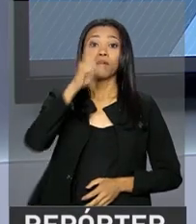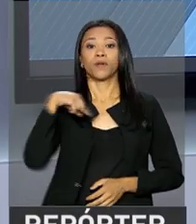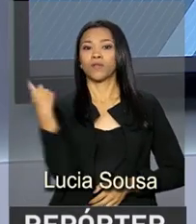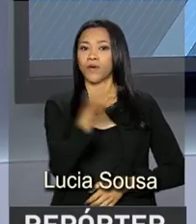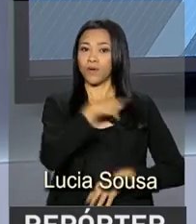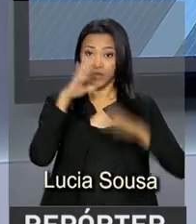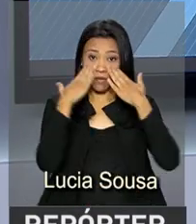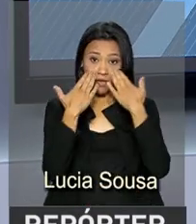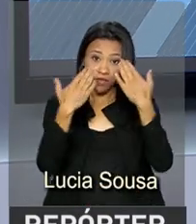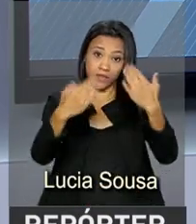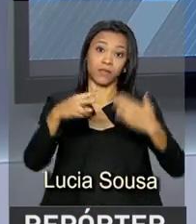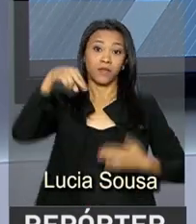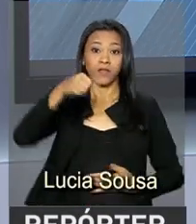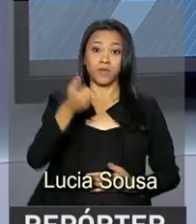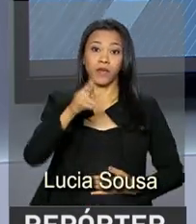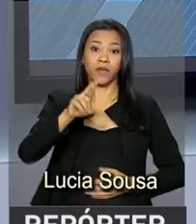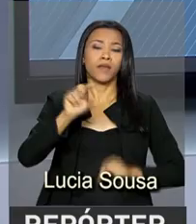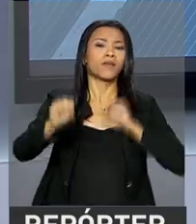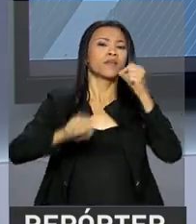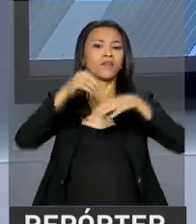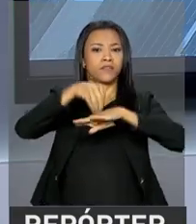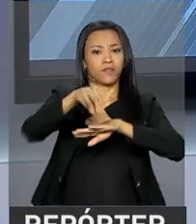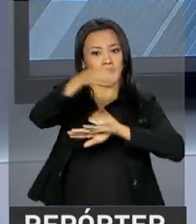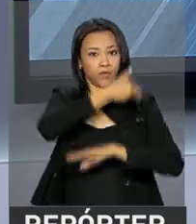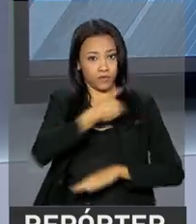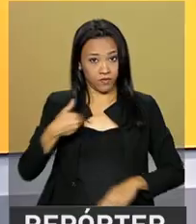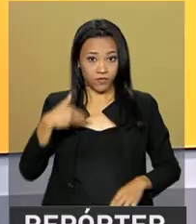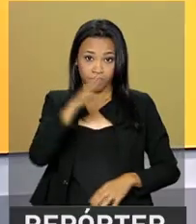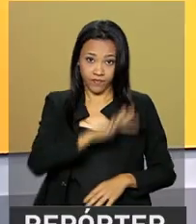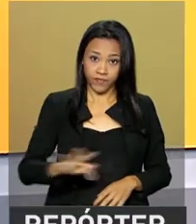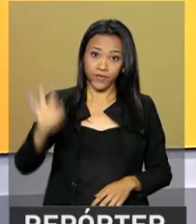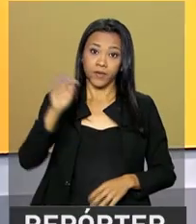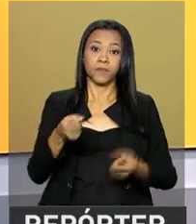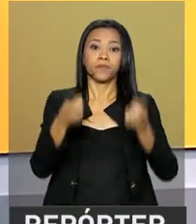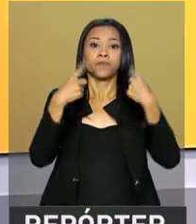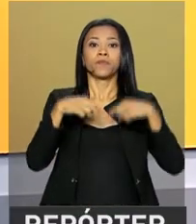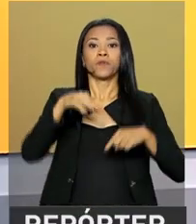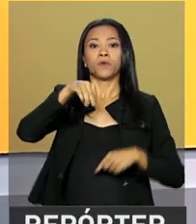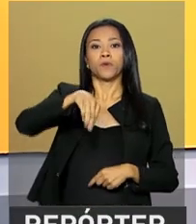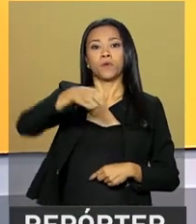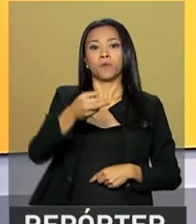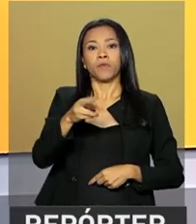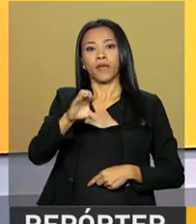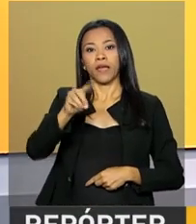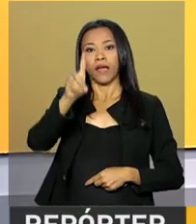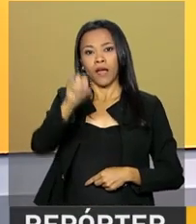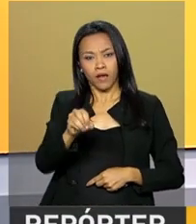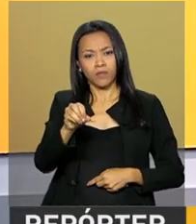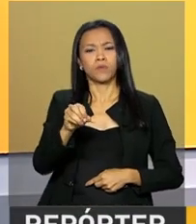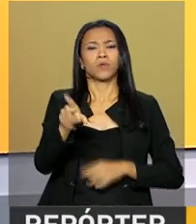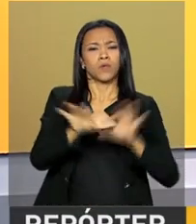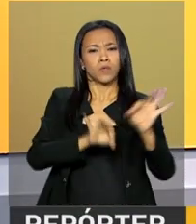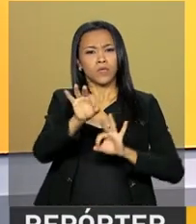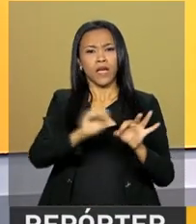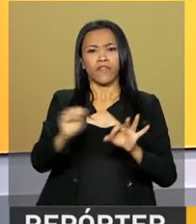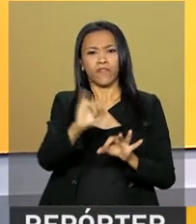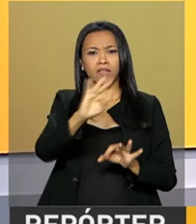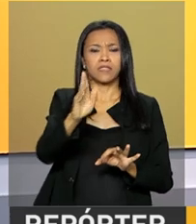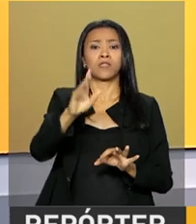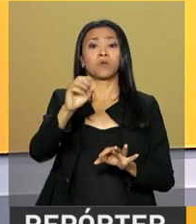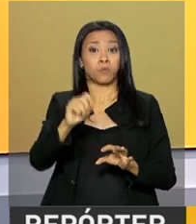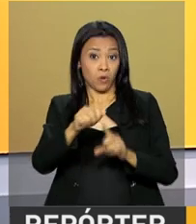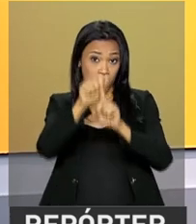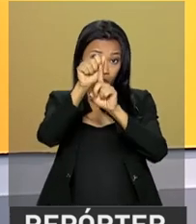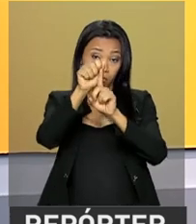estamos de volta com Repórter NBR e as notícias do governo federal. O mercado financeiro projeta a inflação zero para junho. A